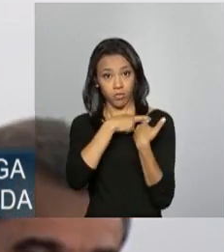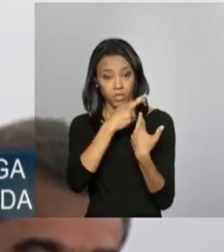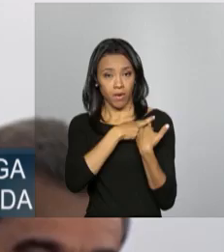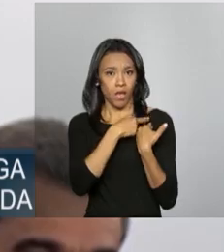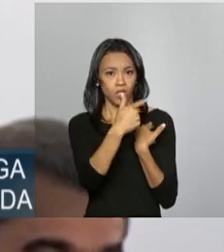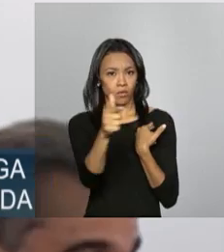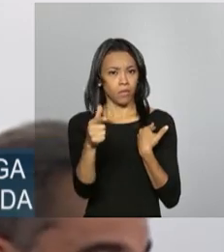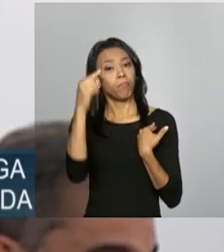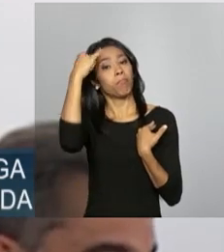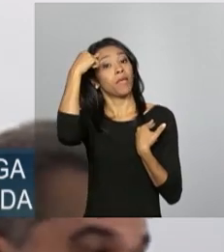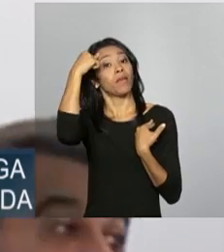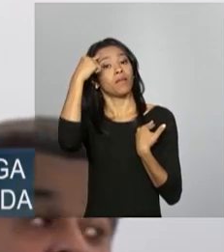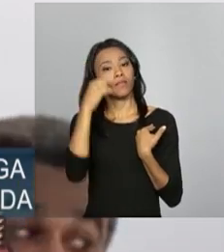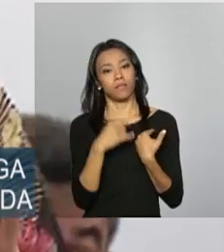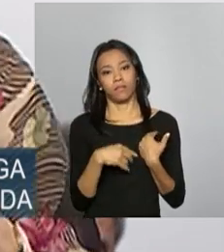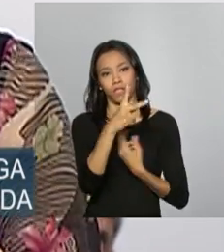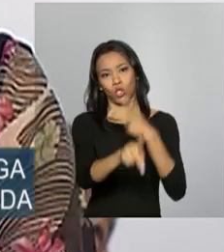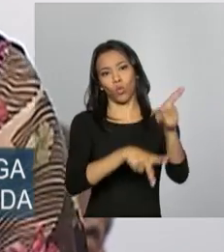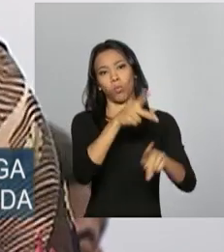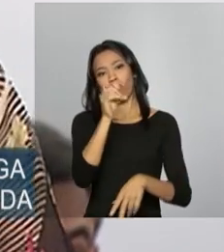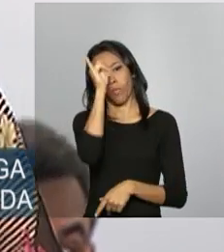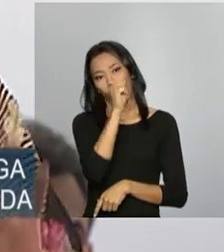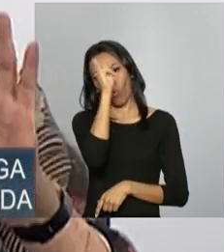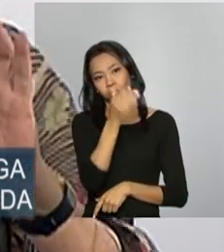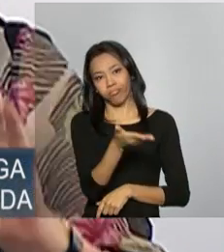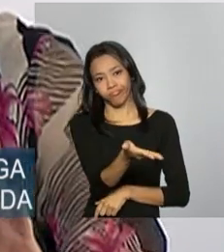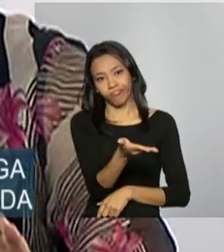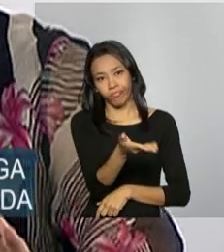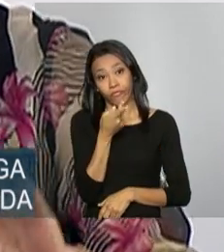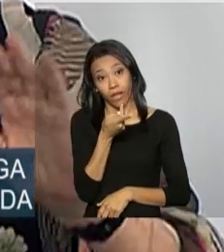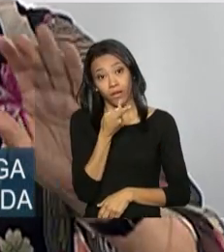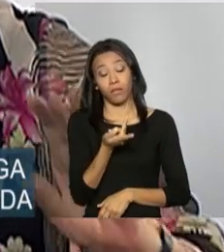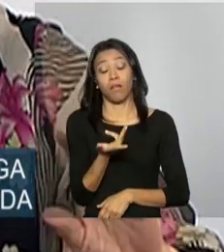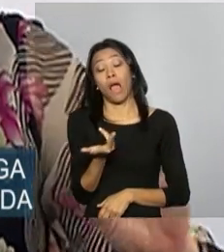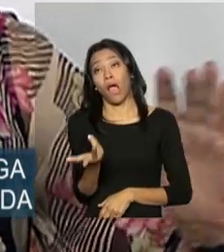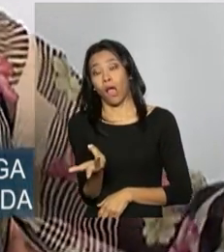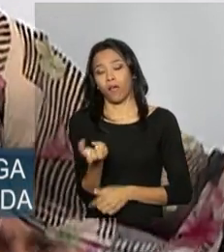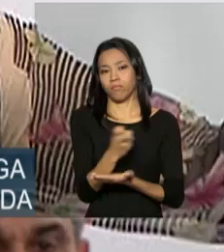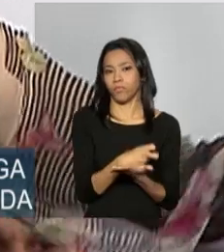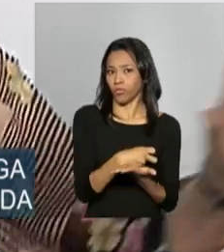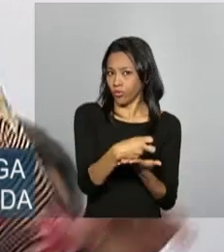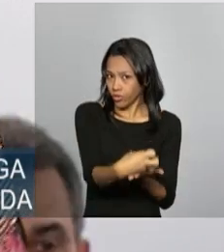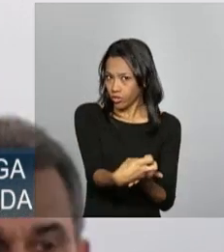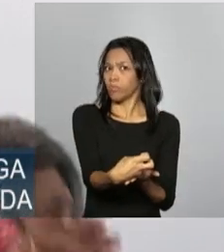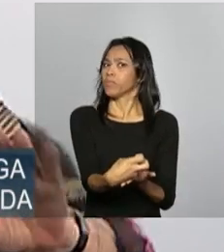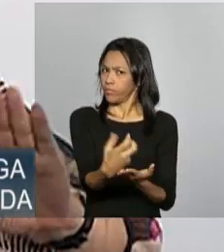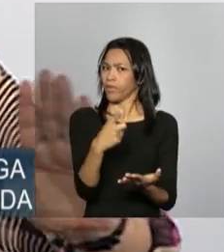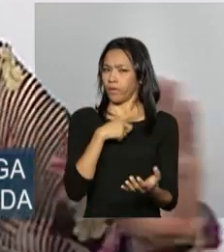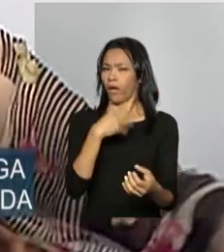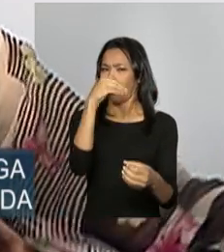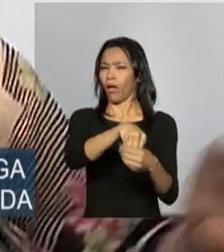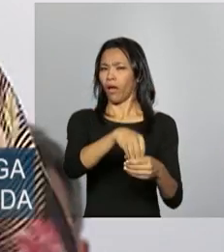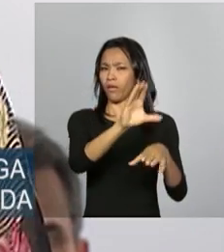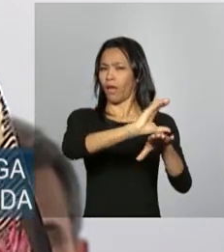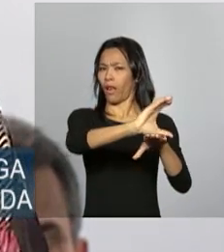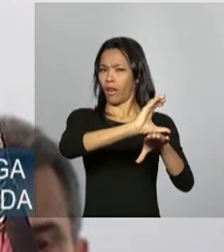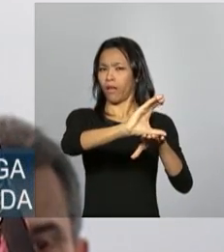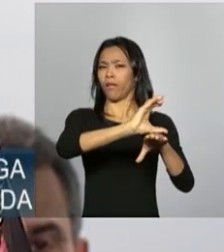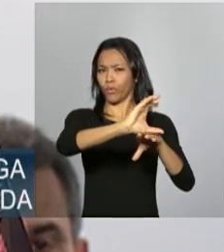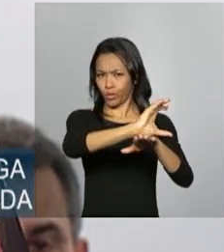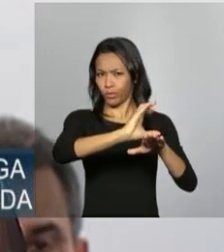o povo é bobo, porque falam assim: ah, o impeachment está previsto, não tem nada de